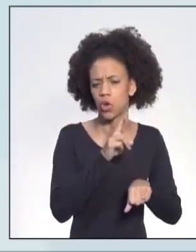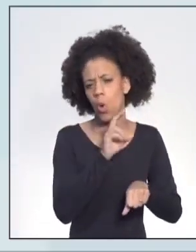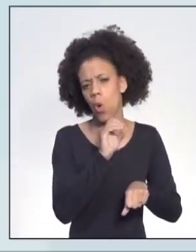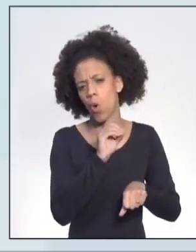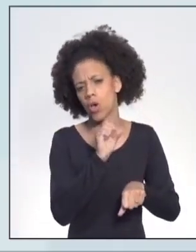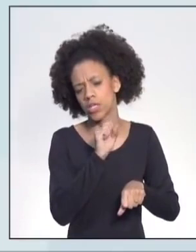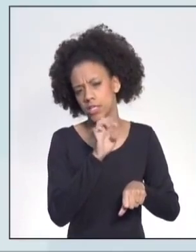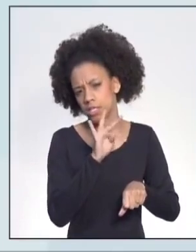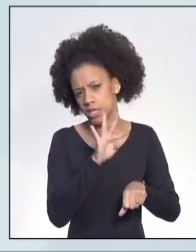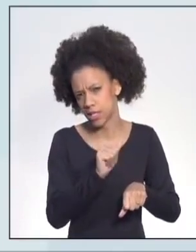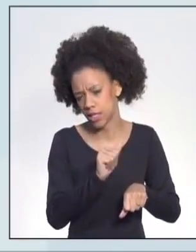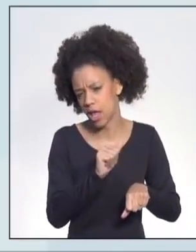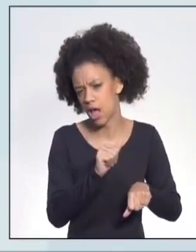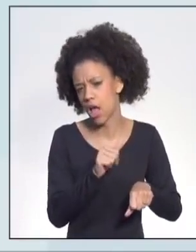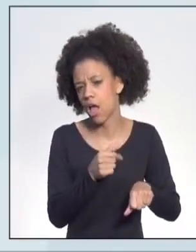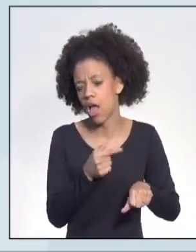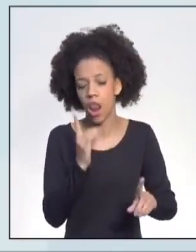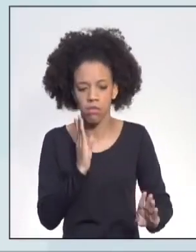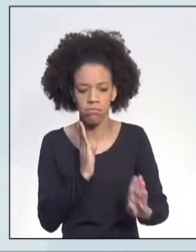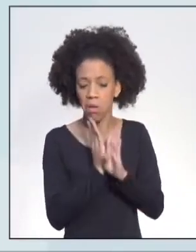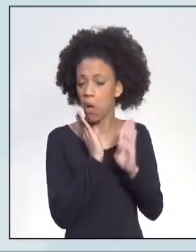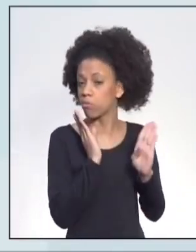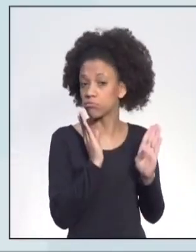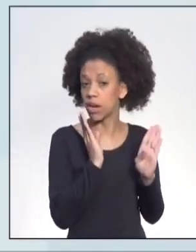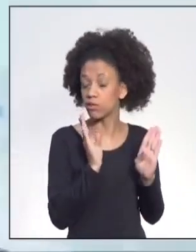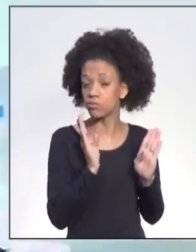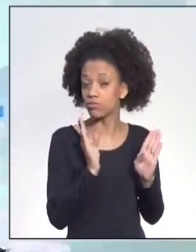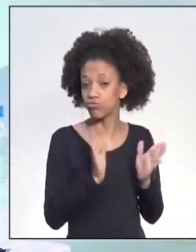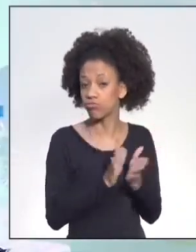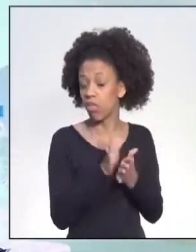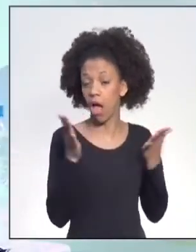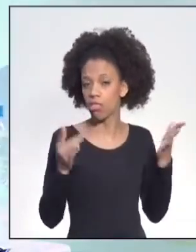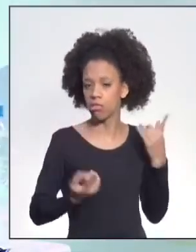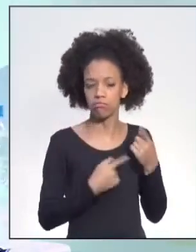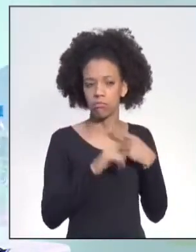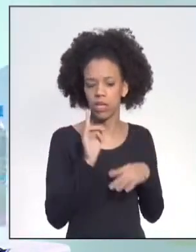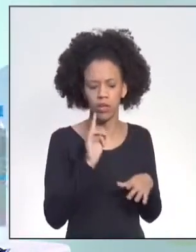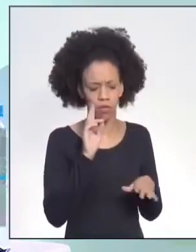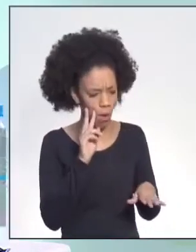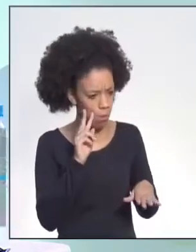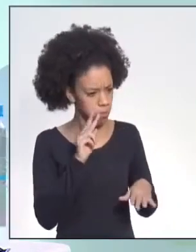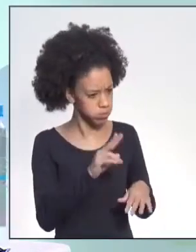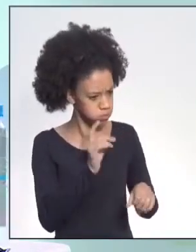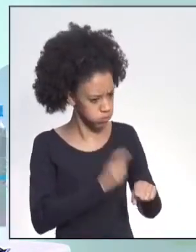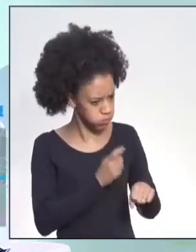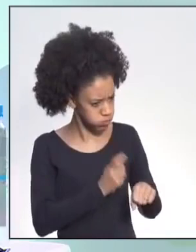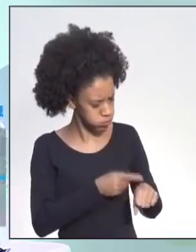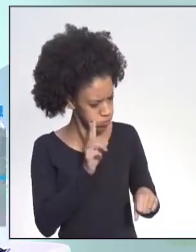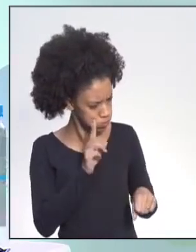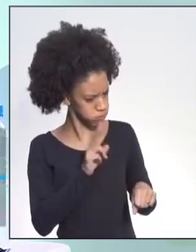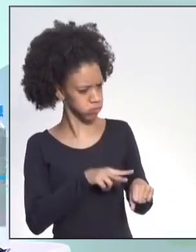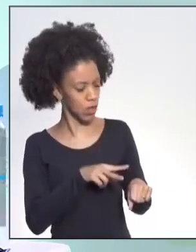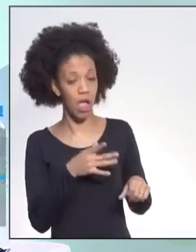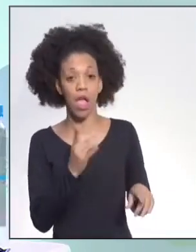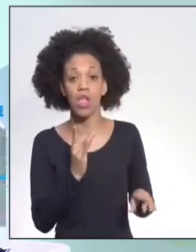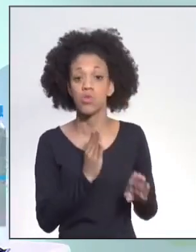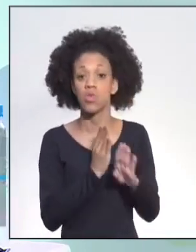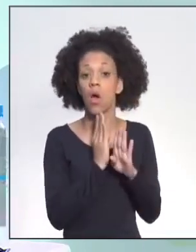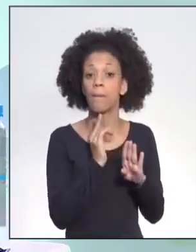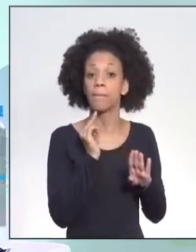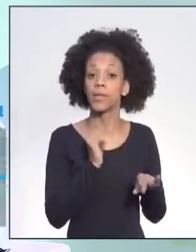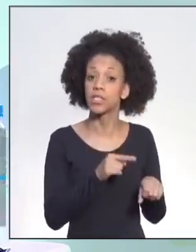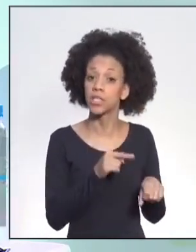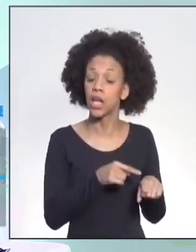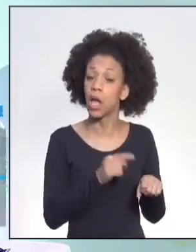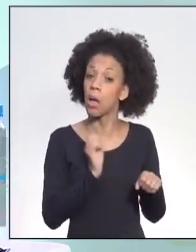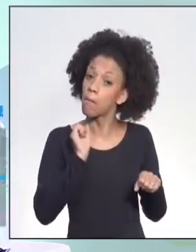expedição napoleônica, por acaso. E quando eles encontraram essa pedra na cidade de Roseta, eles descobriram que através dela